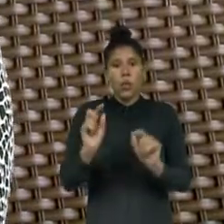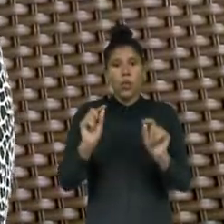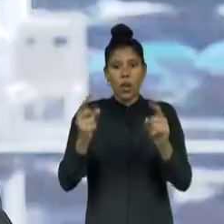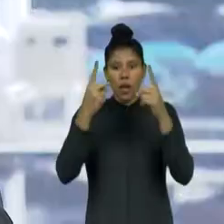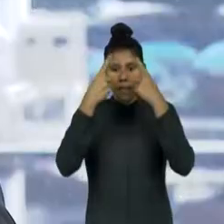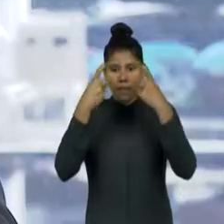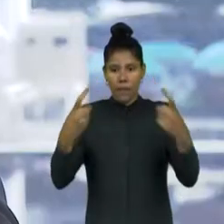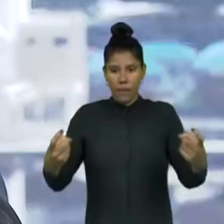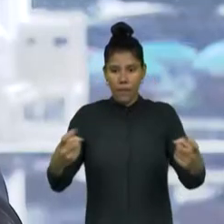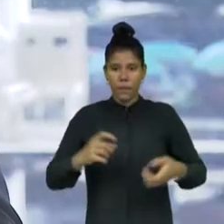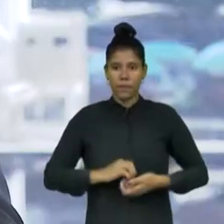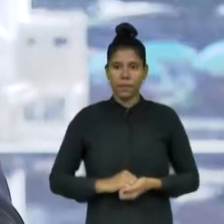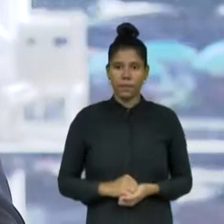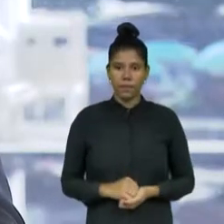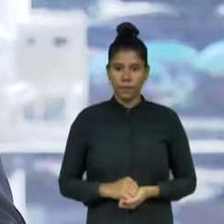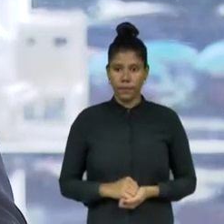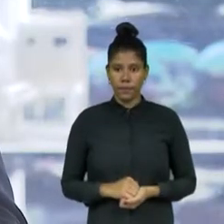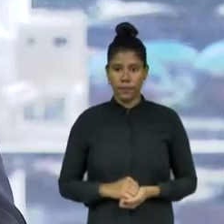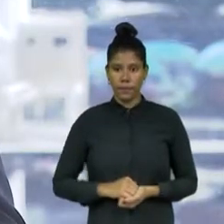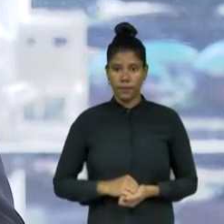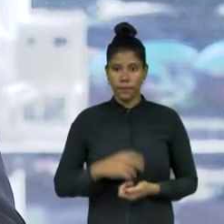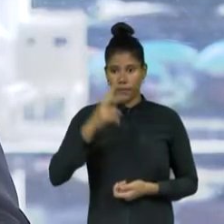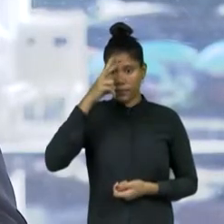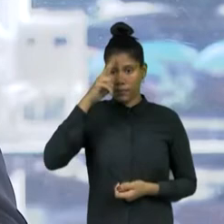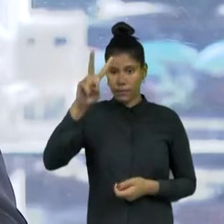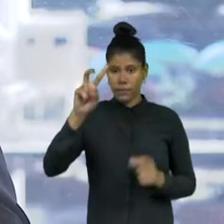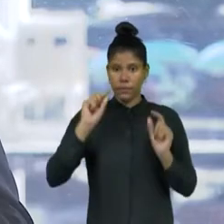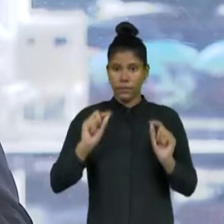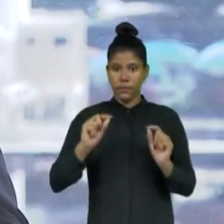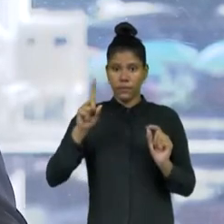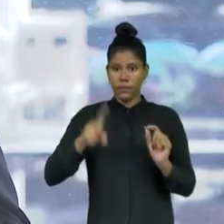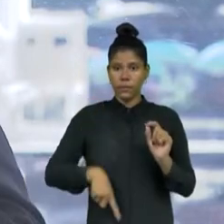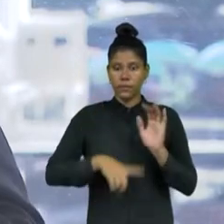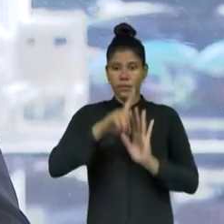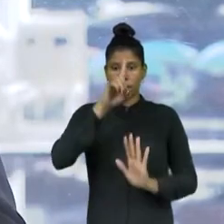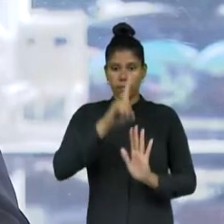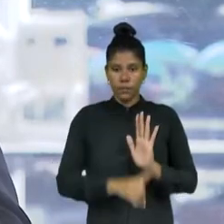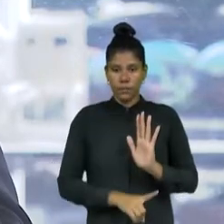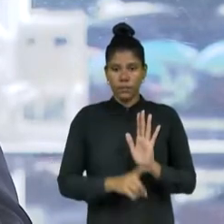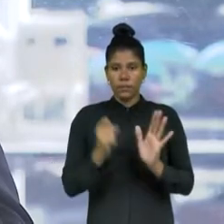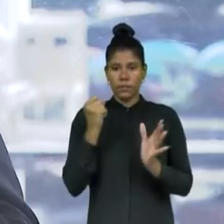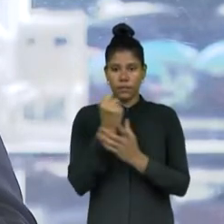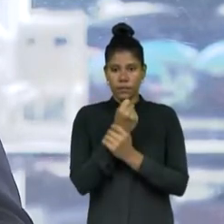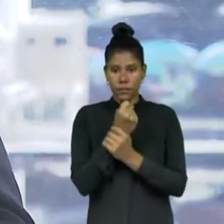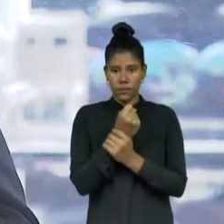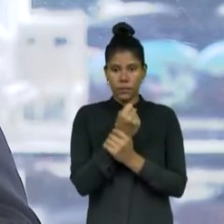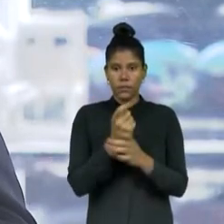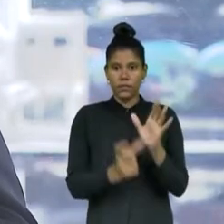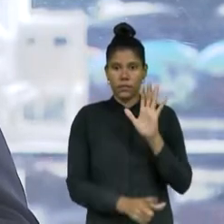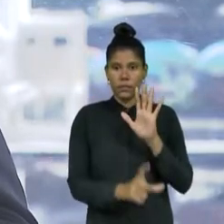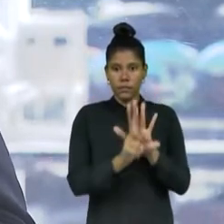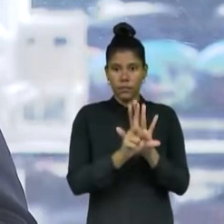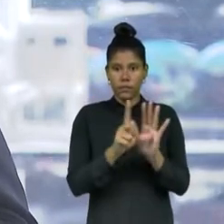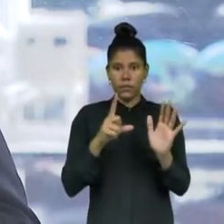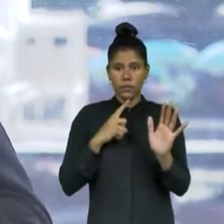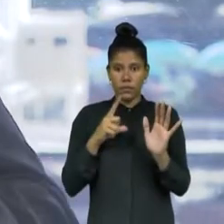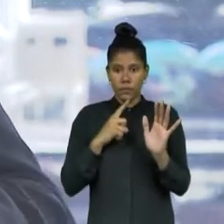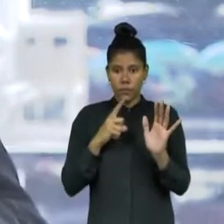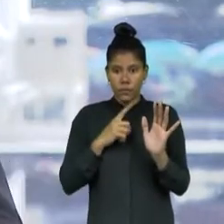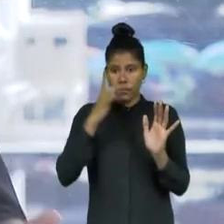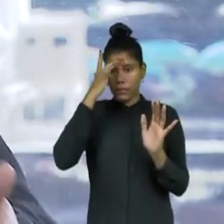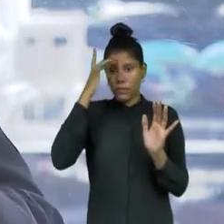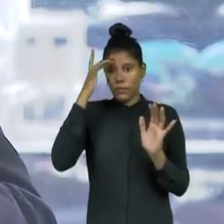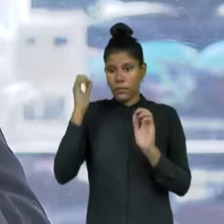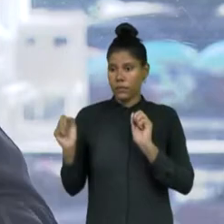obstétrica. Lembrando que é um direito garantido por lei da gestante ter um acompanhante durante o parto, seja